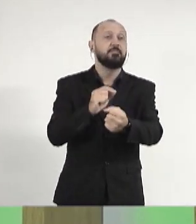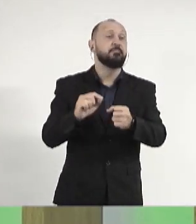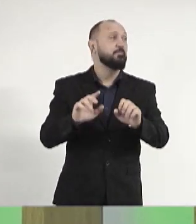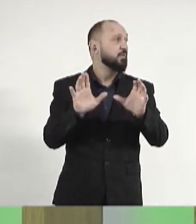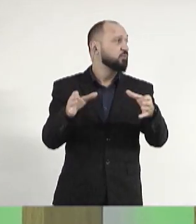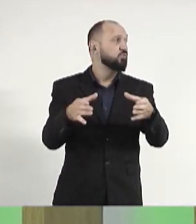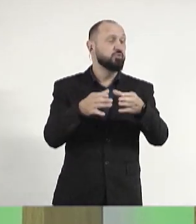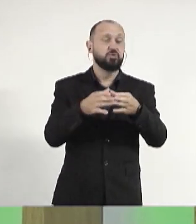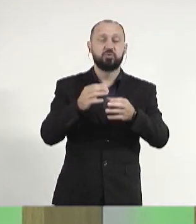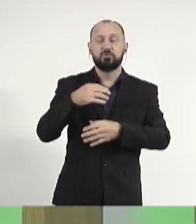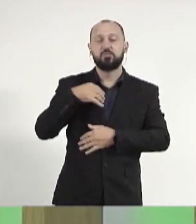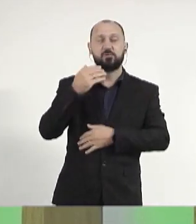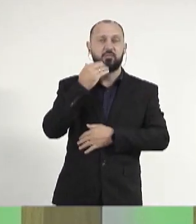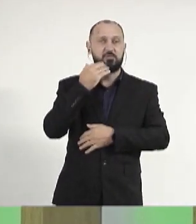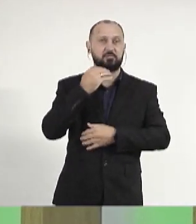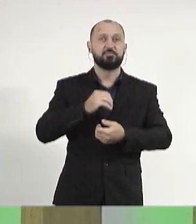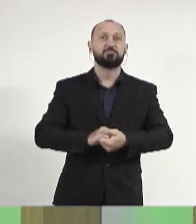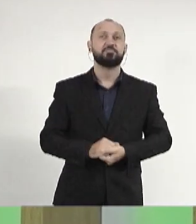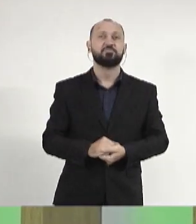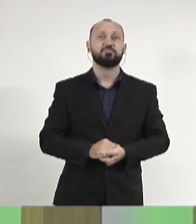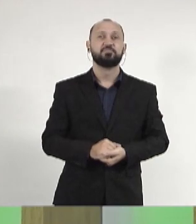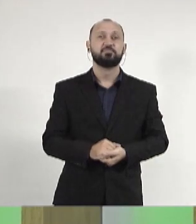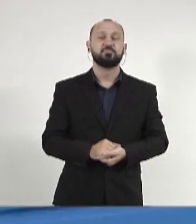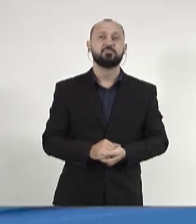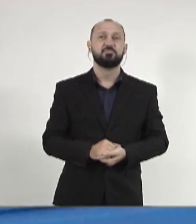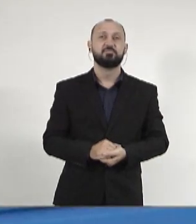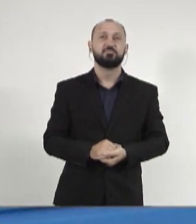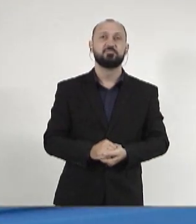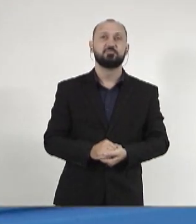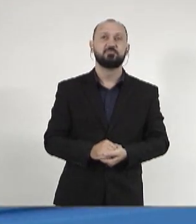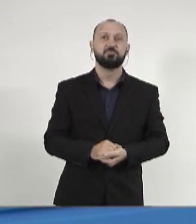esse público tão vulnerável. Vamos ouvir.